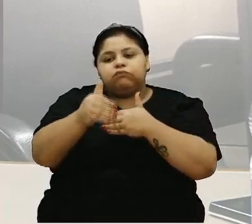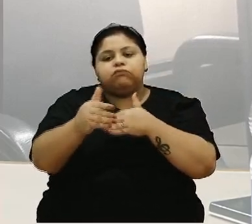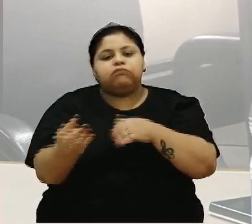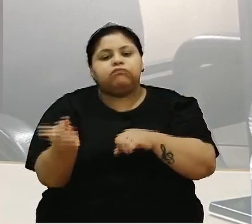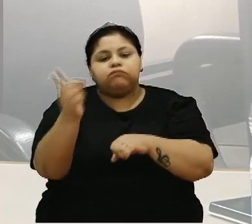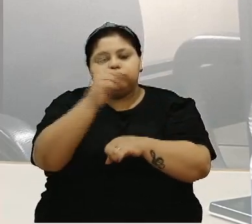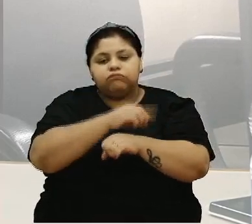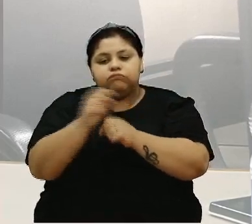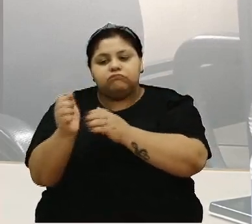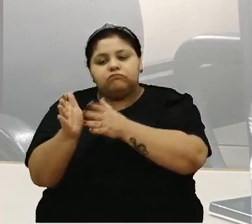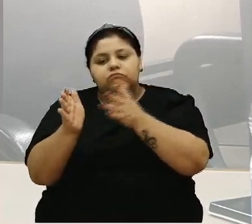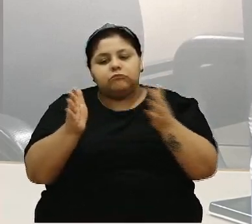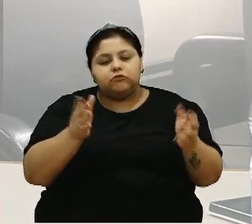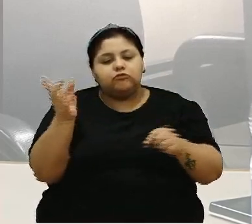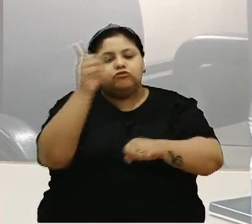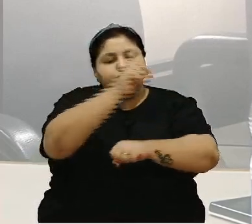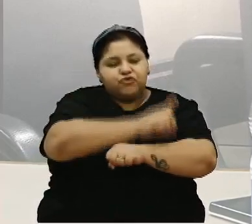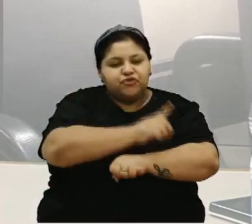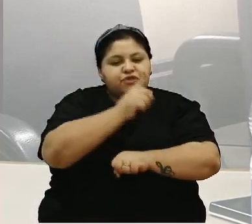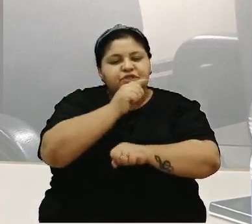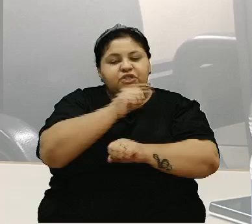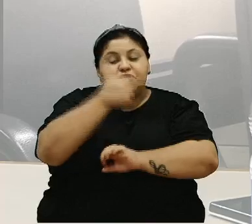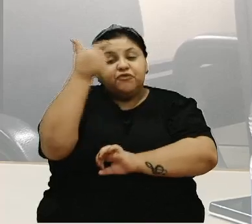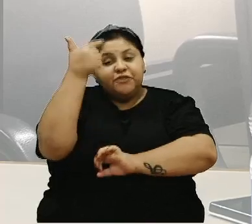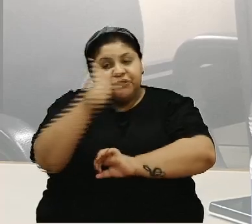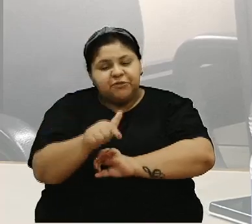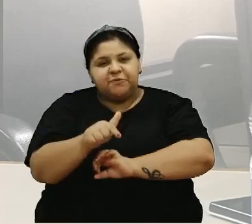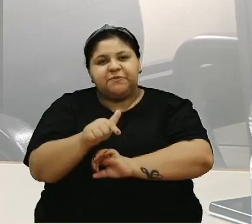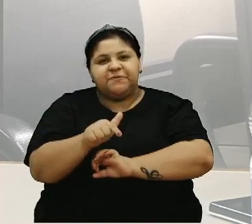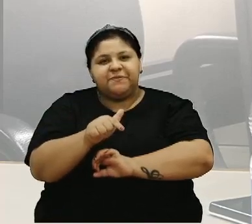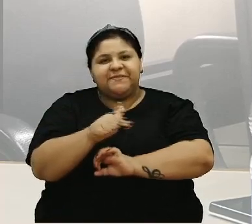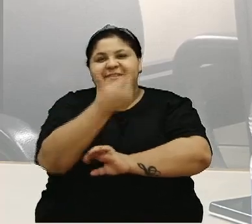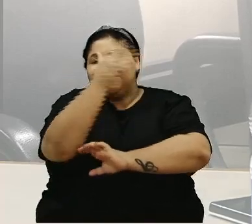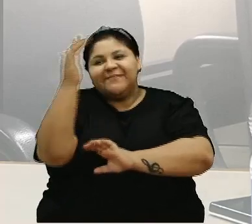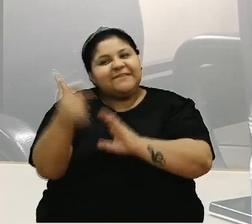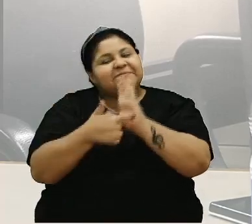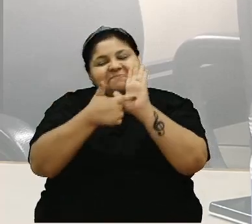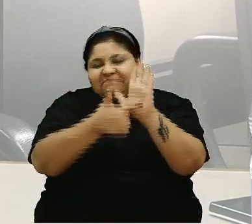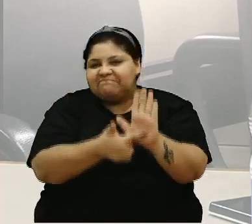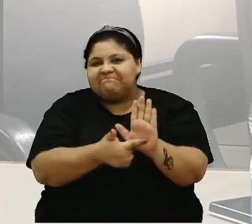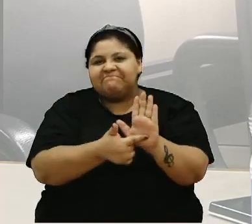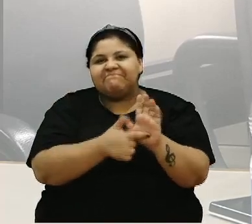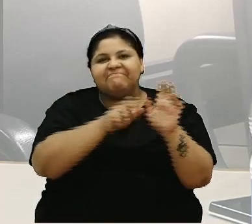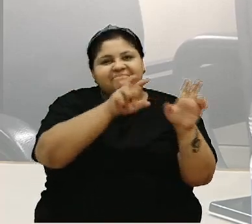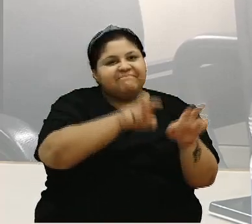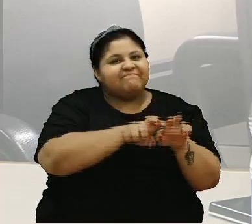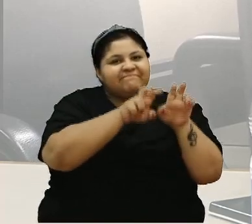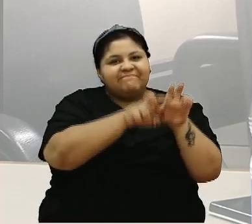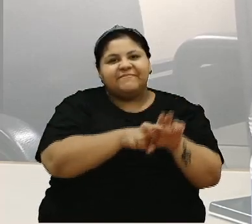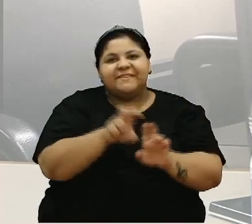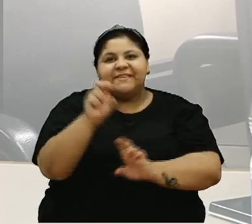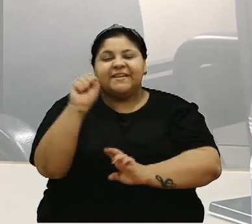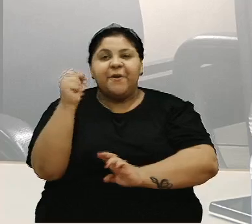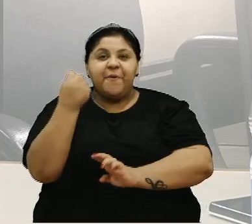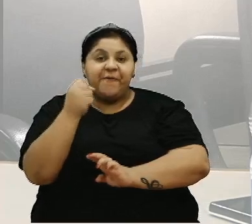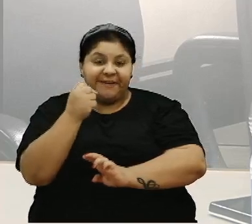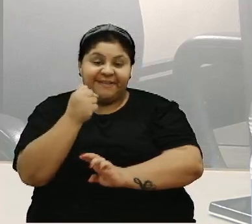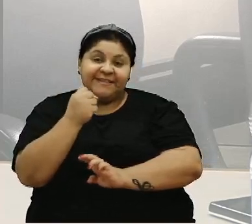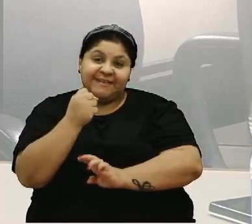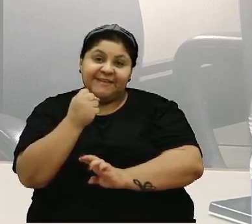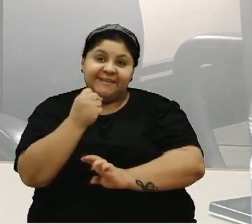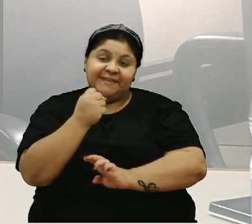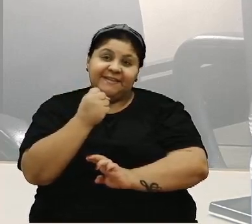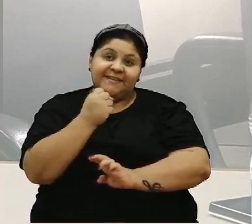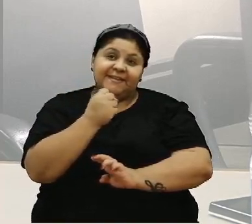a chuva novamente, e a natureza mostrou daquilo que eu previa. Um agricultor com oitava série viu que